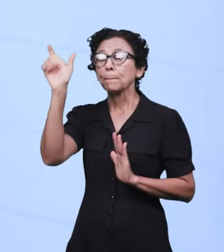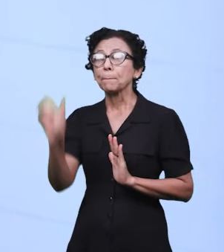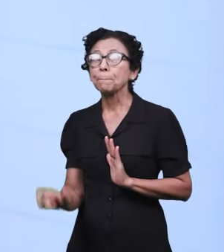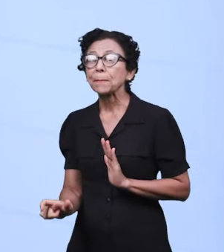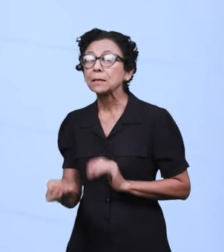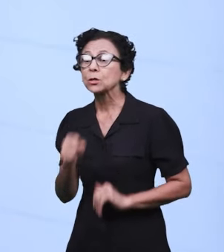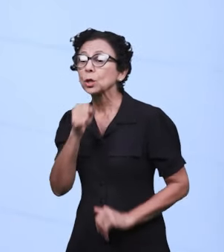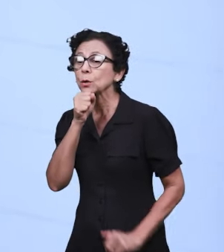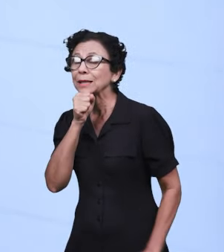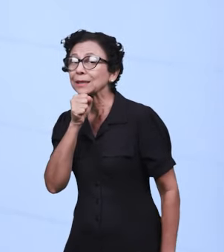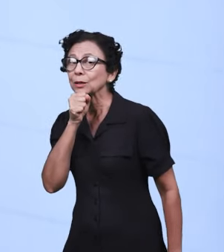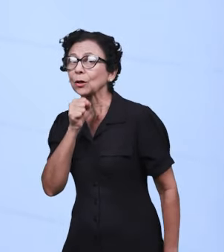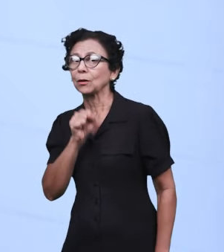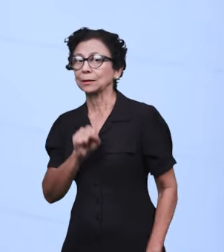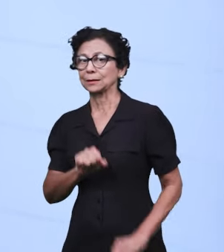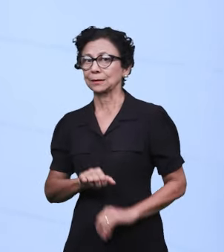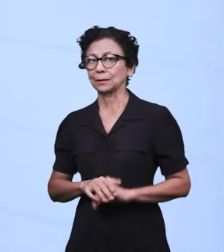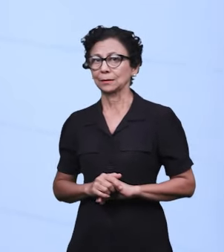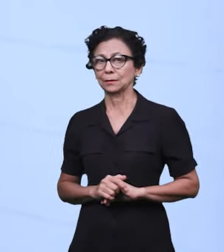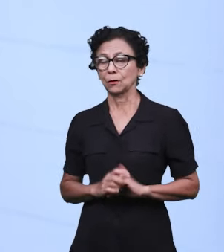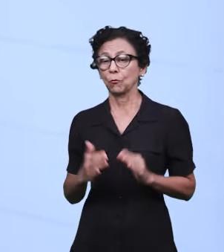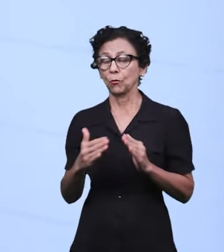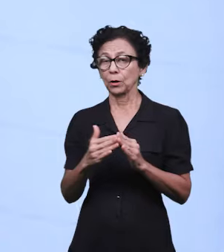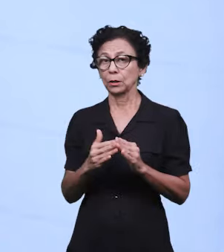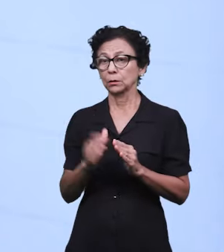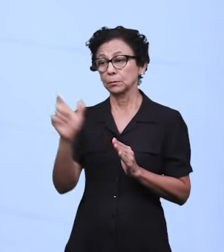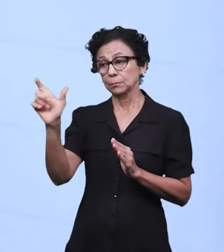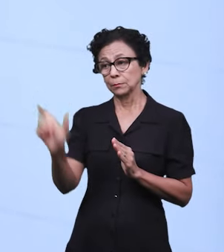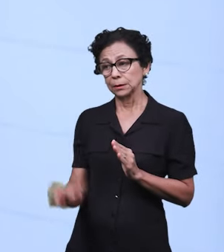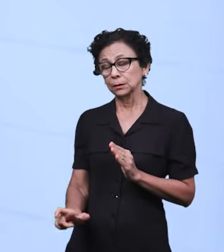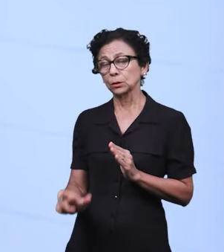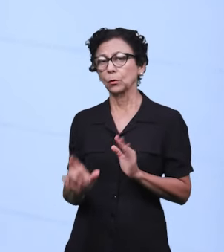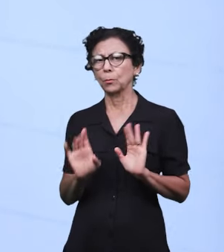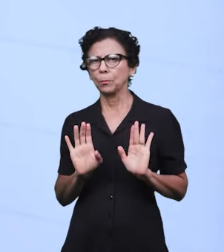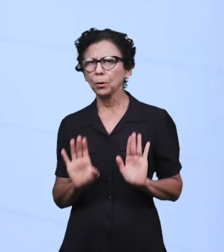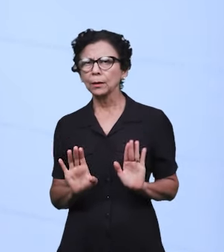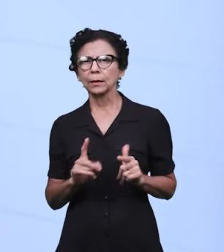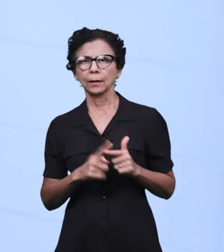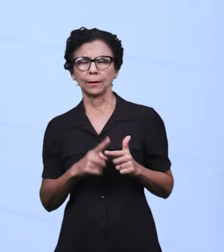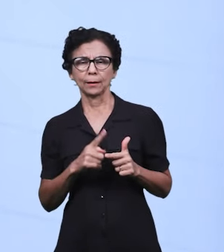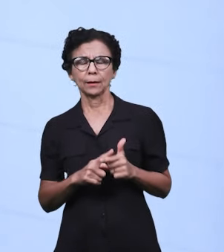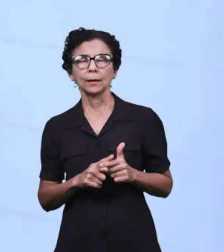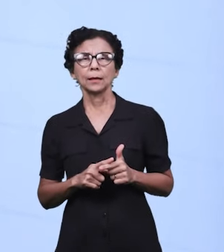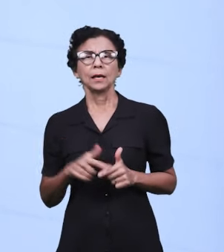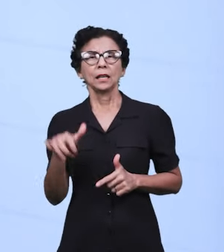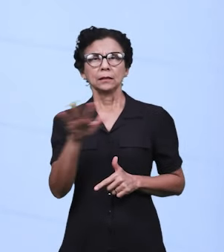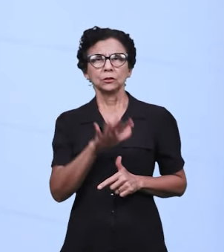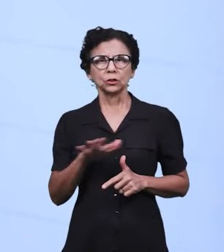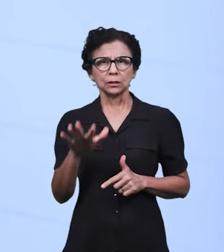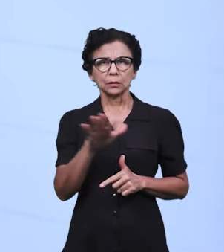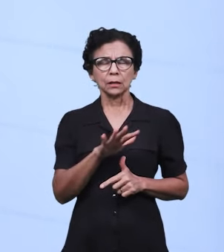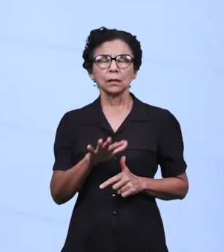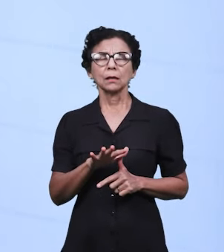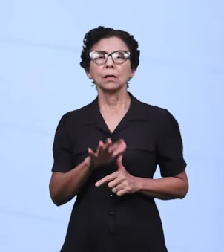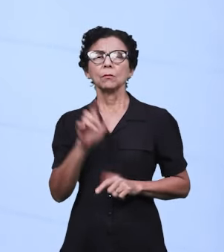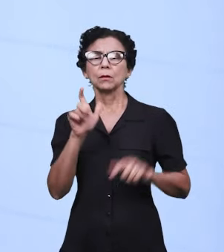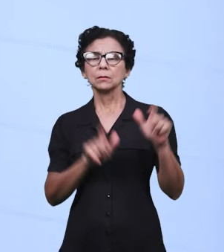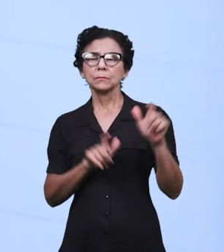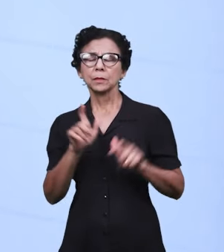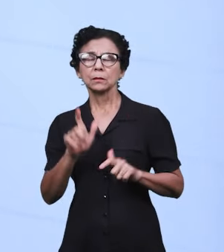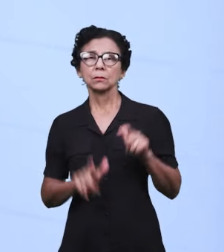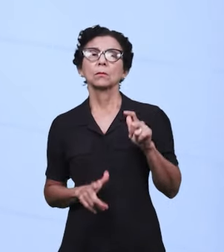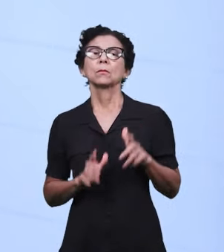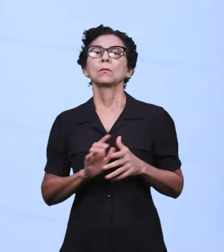maior conscientização à população, às pessoas, do modo geral, da importância do